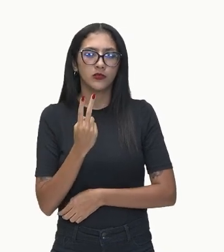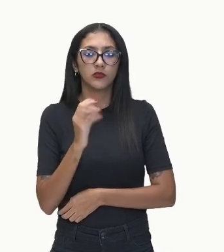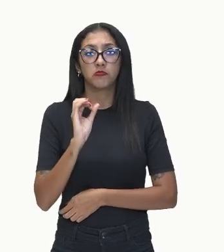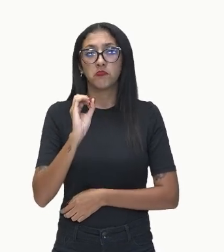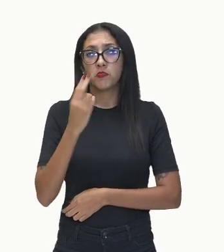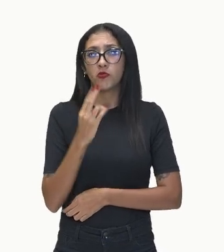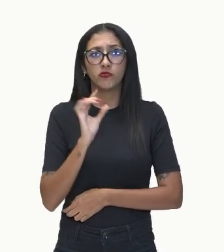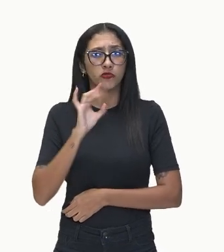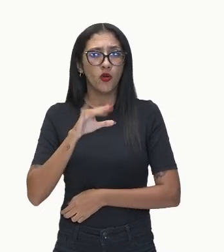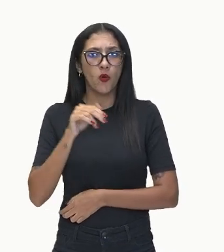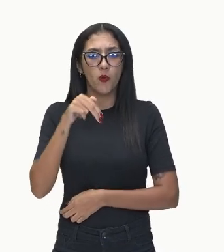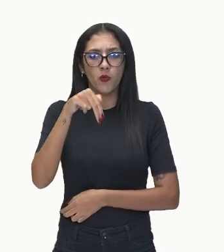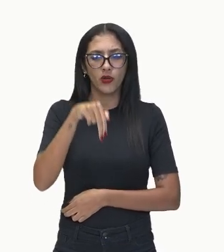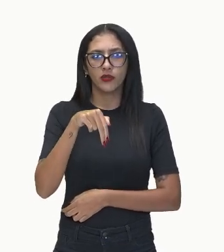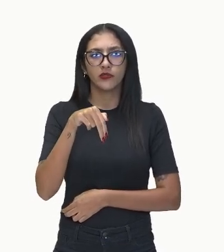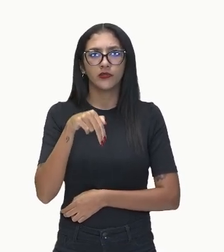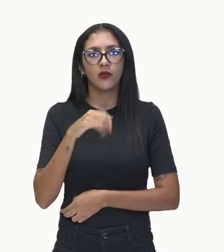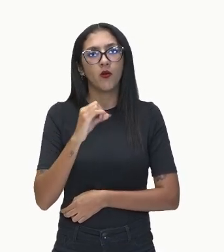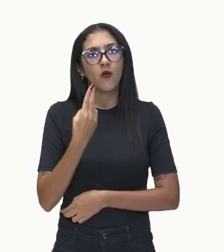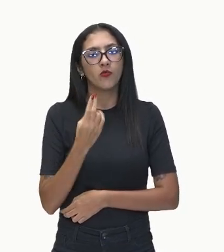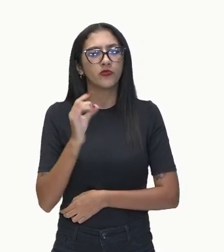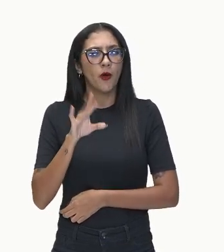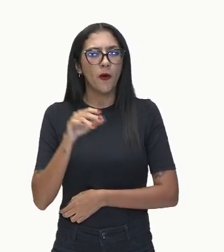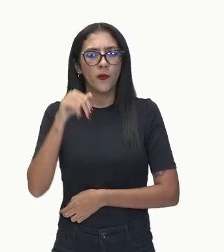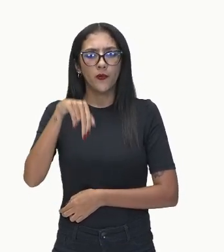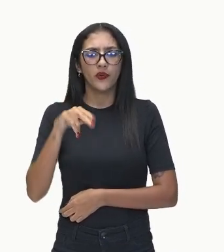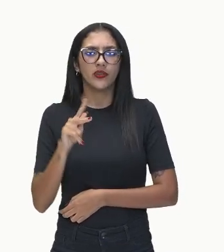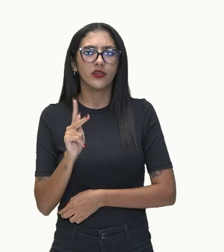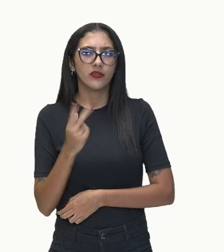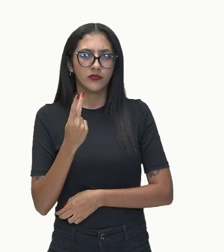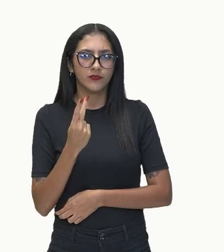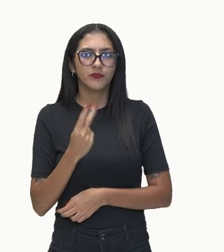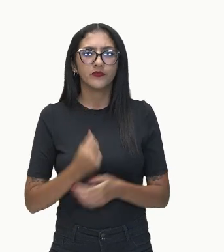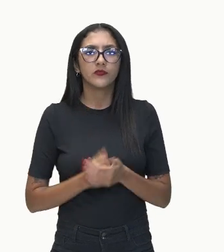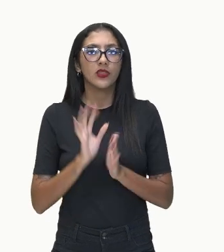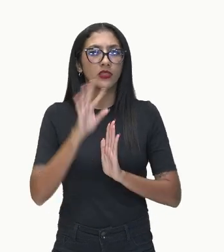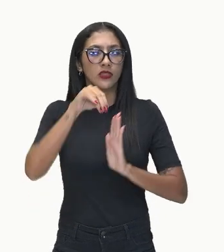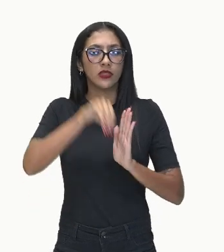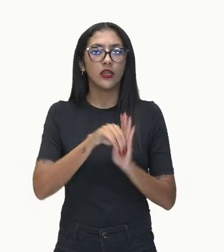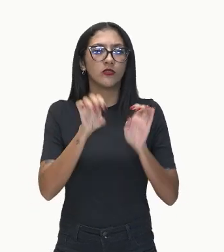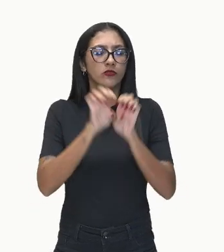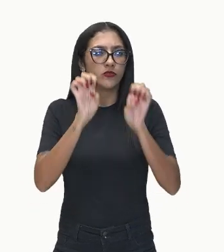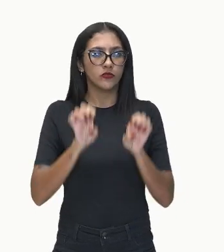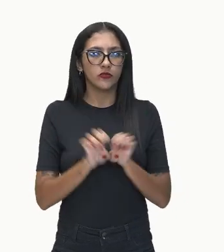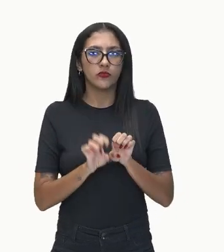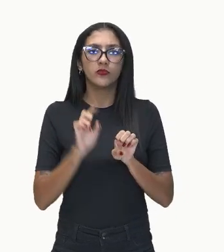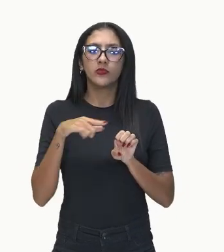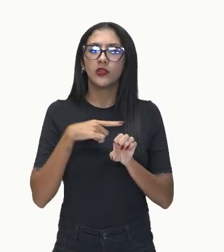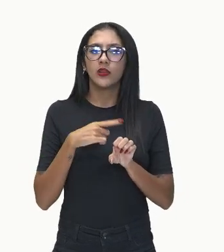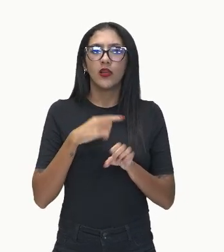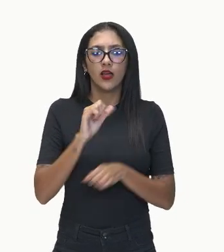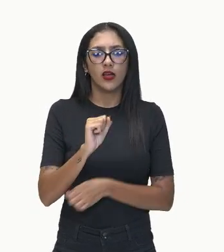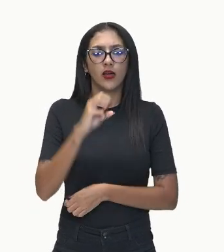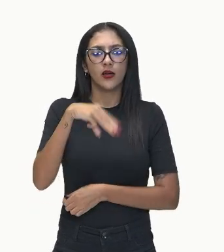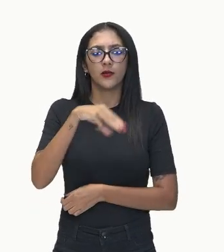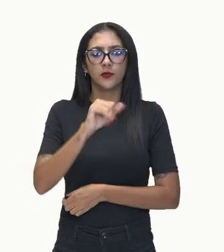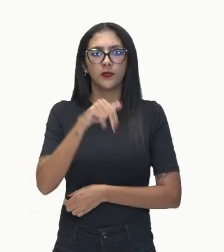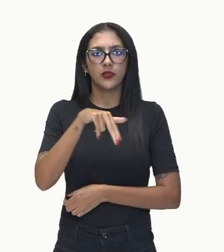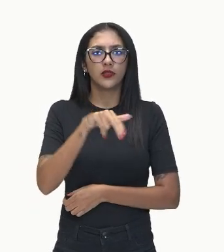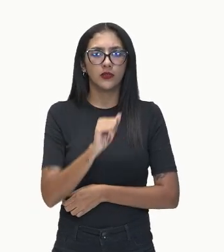N, ou apenas o NH. Apareceu somente o nitrogênio na cadeia carbônica, quer dizer que é uma amina. E a